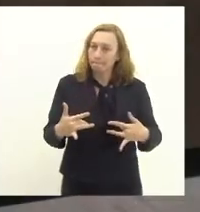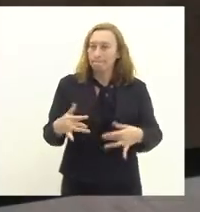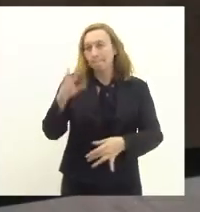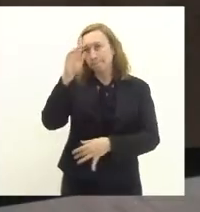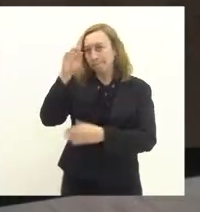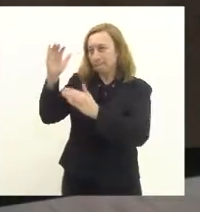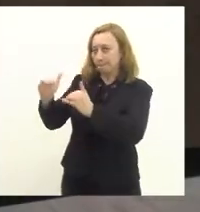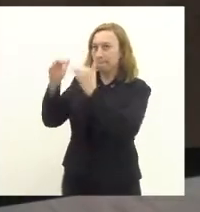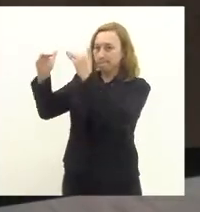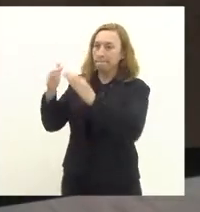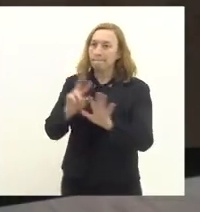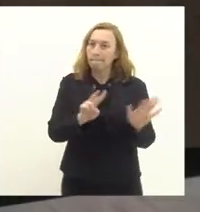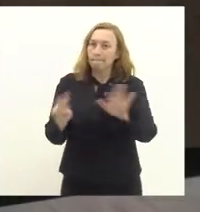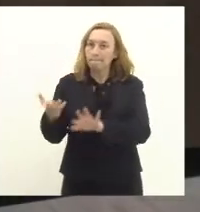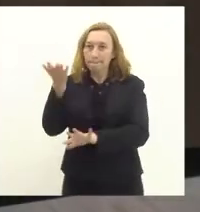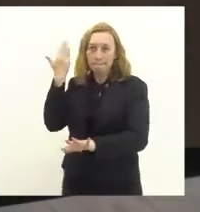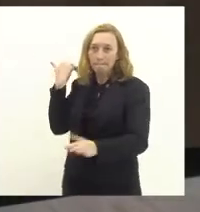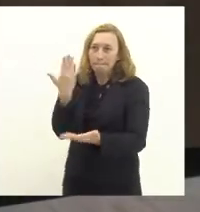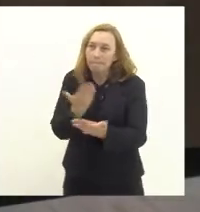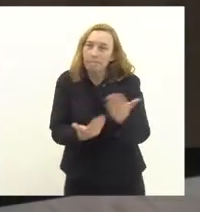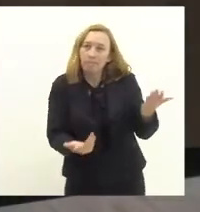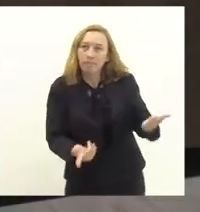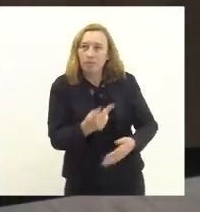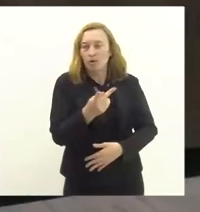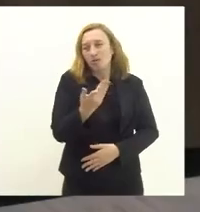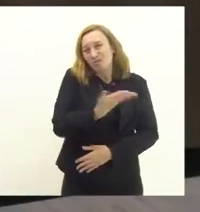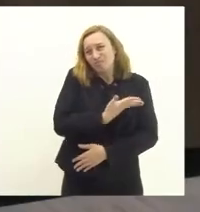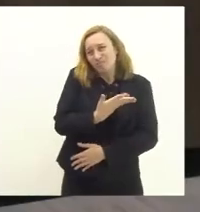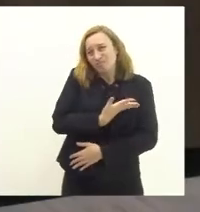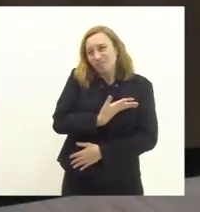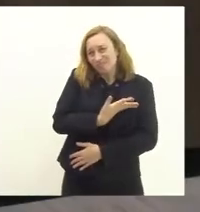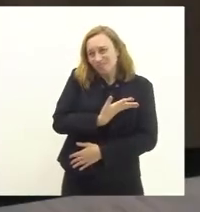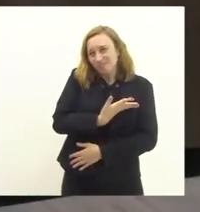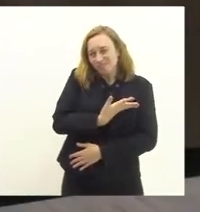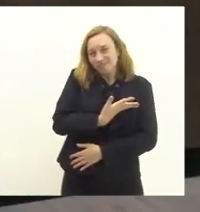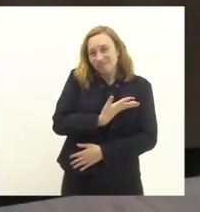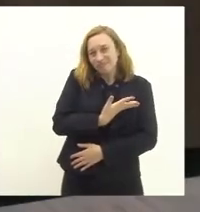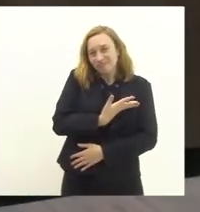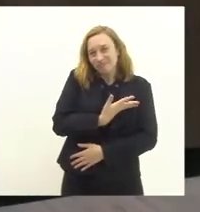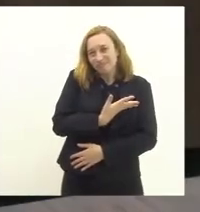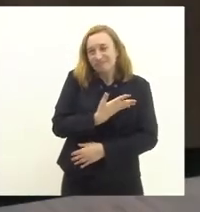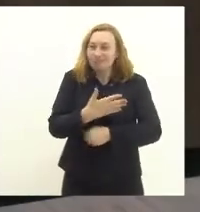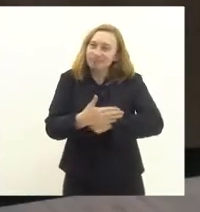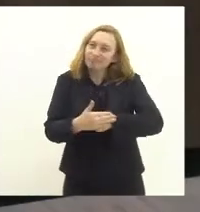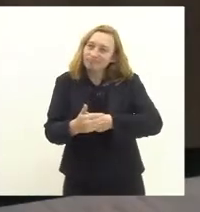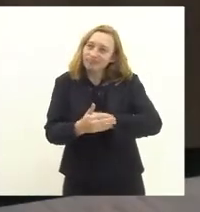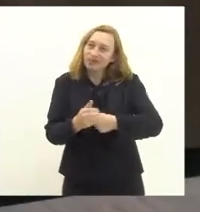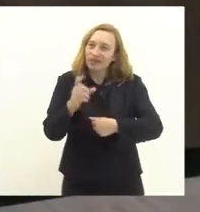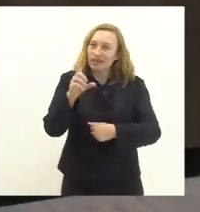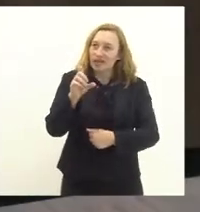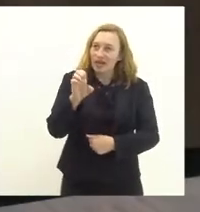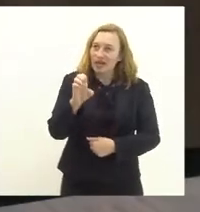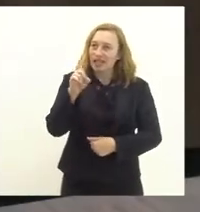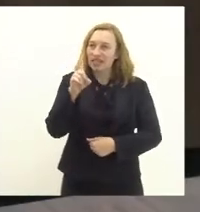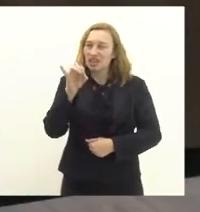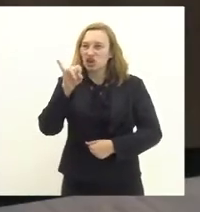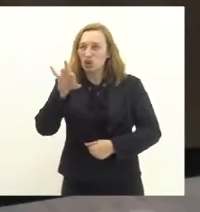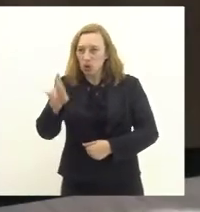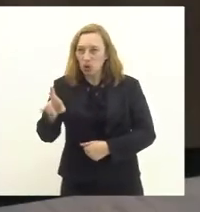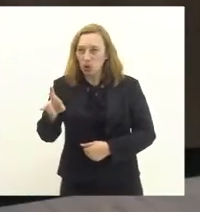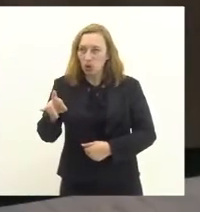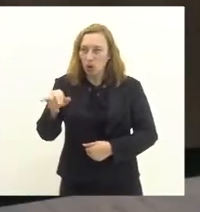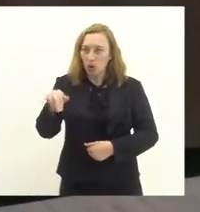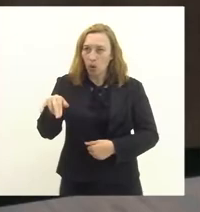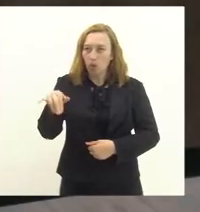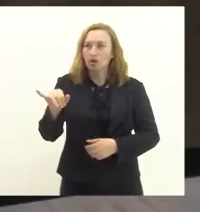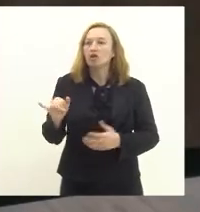Excelência. Na semana passada, nós perdemos uma pessoa muito querida, um amigo que eu tive a oportunidade de conhecer, que é o Odilon. Eu queria deixar esse